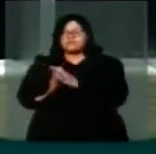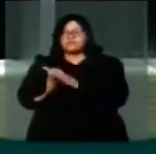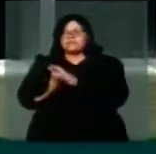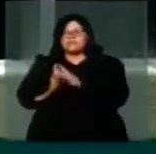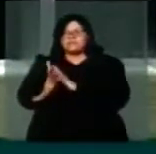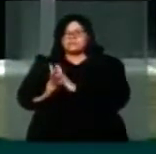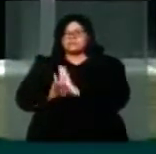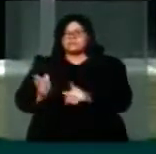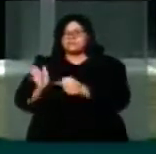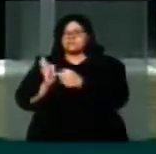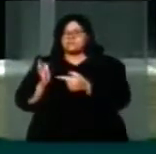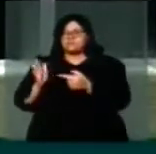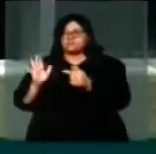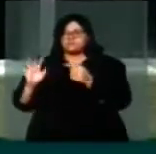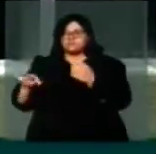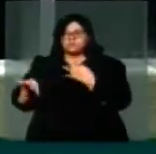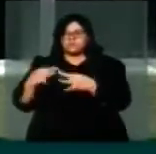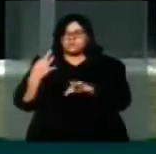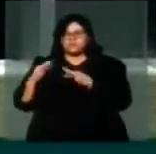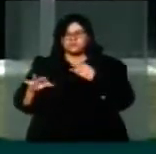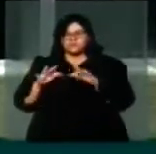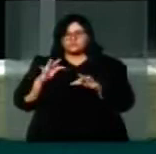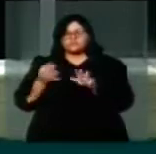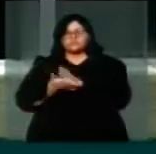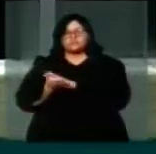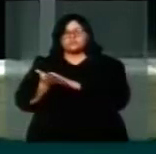como é o caso da lei